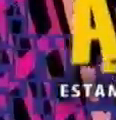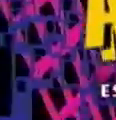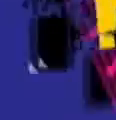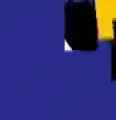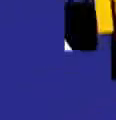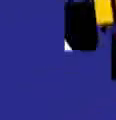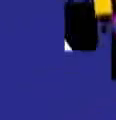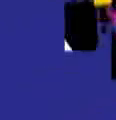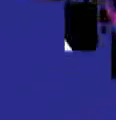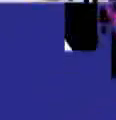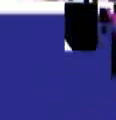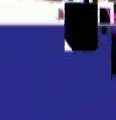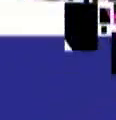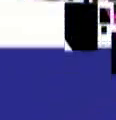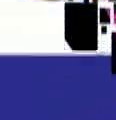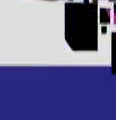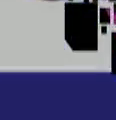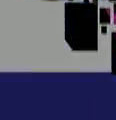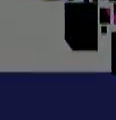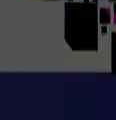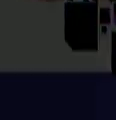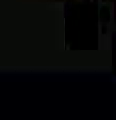minuto h